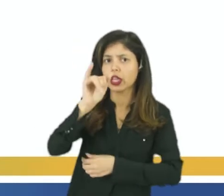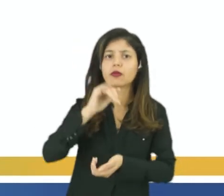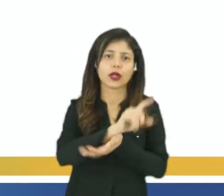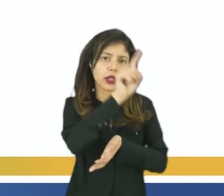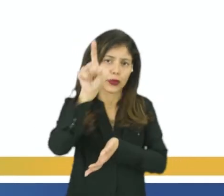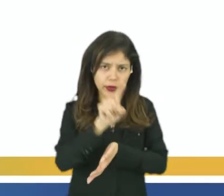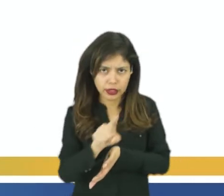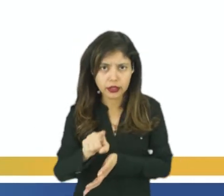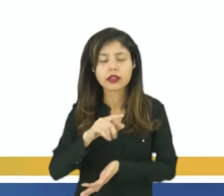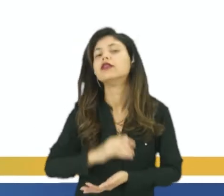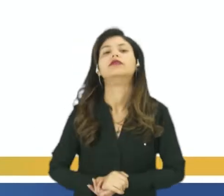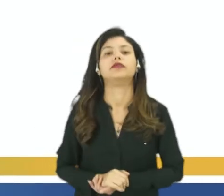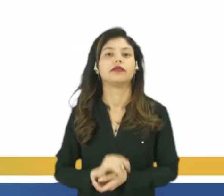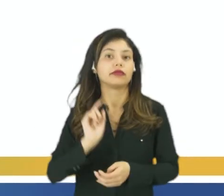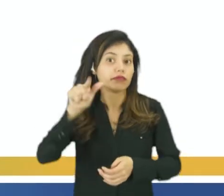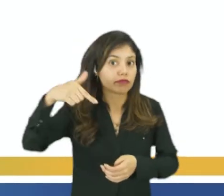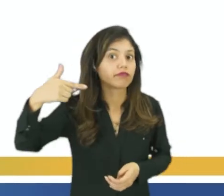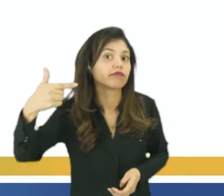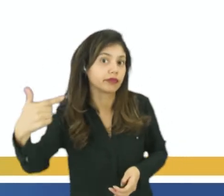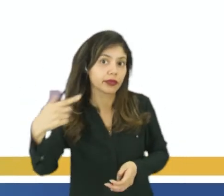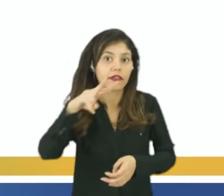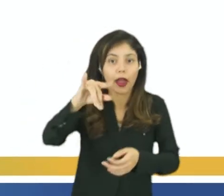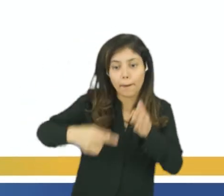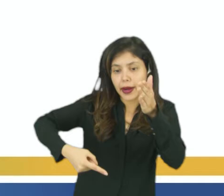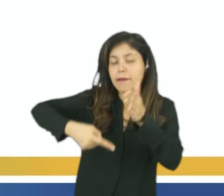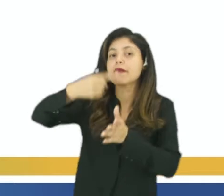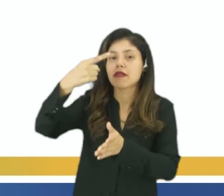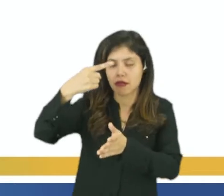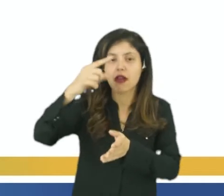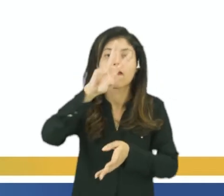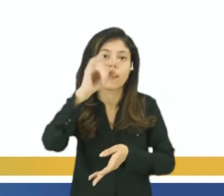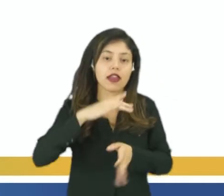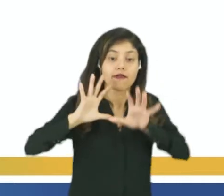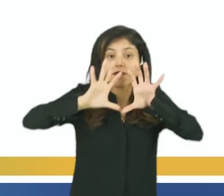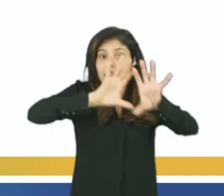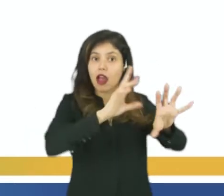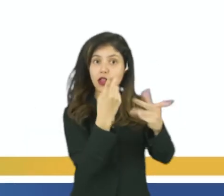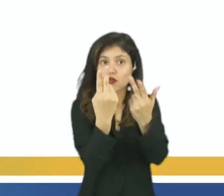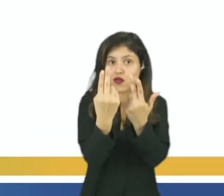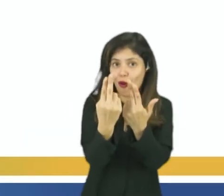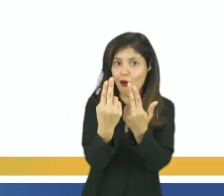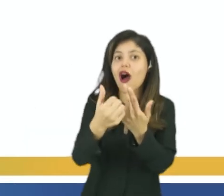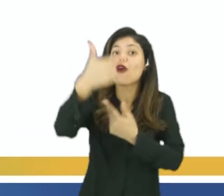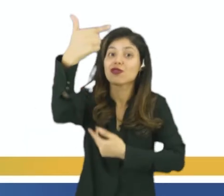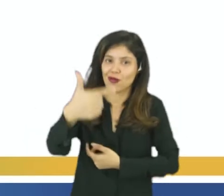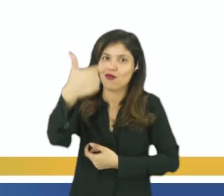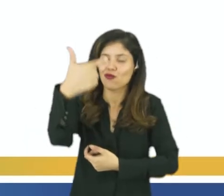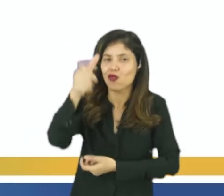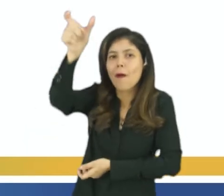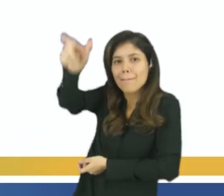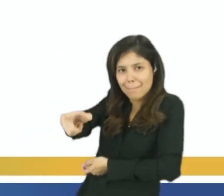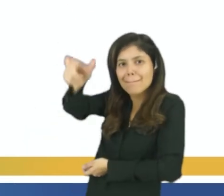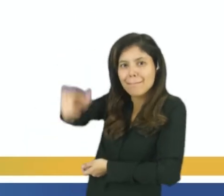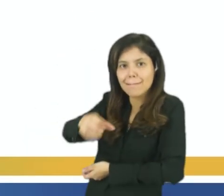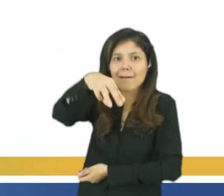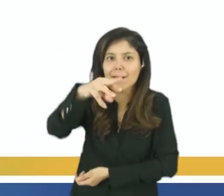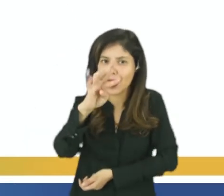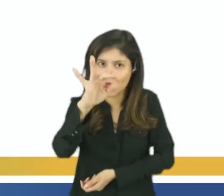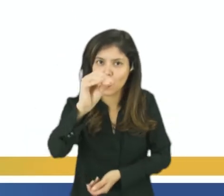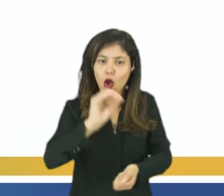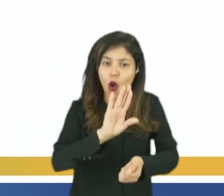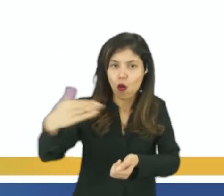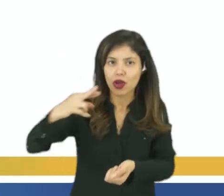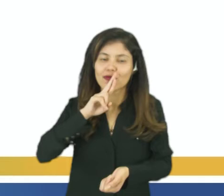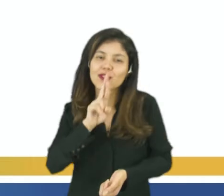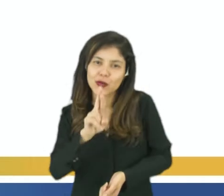do z, logo o primeiro membro ficará igual ao segundo membro. Ou seja, quando você